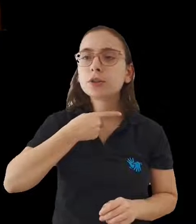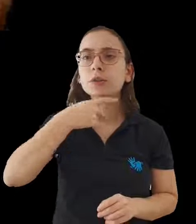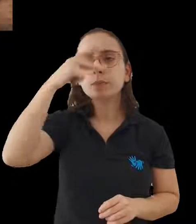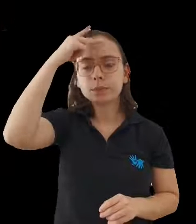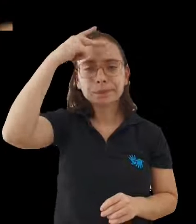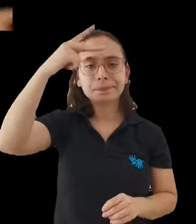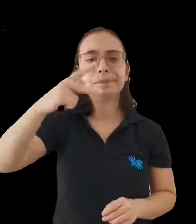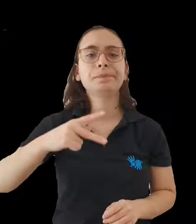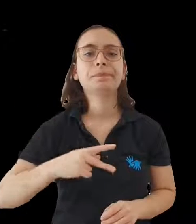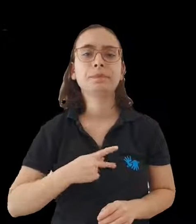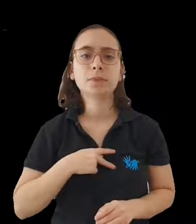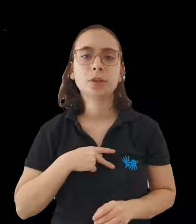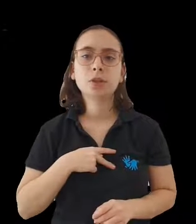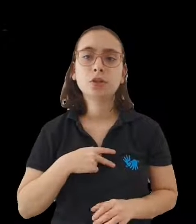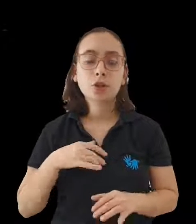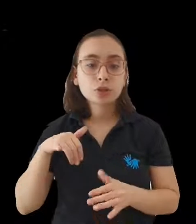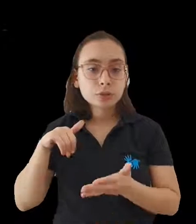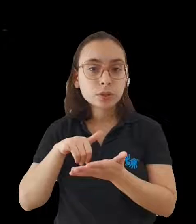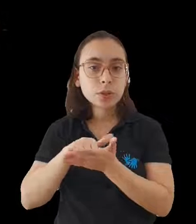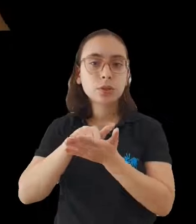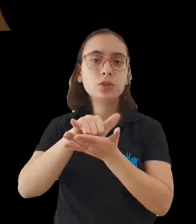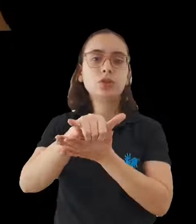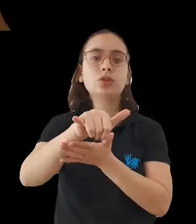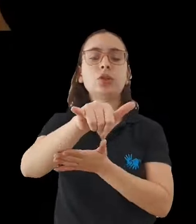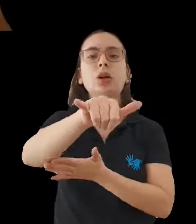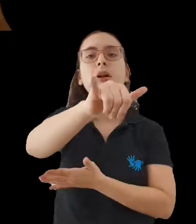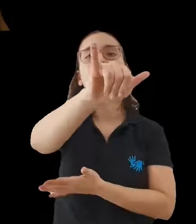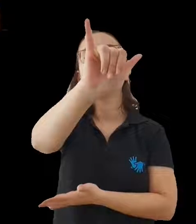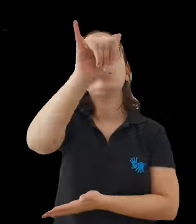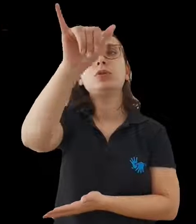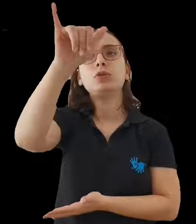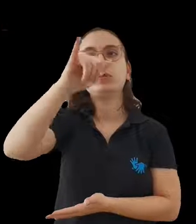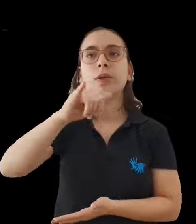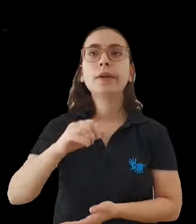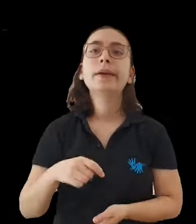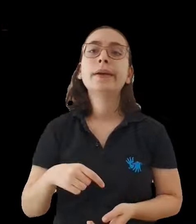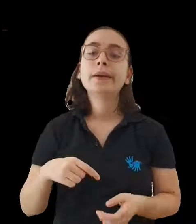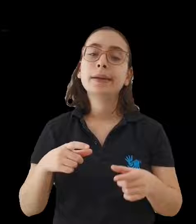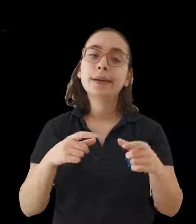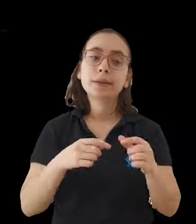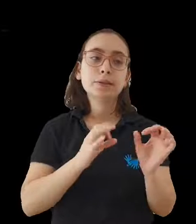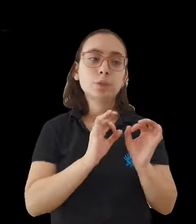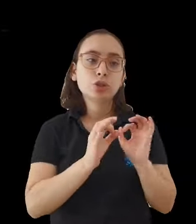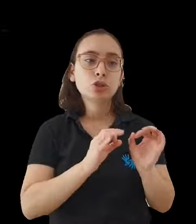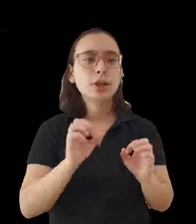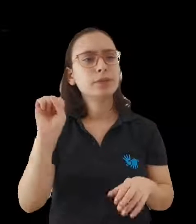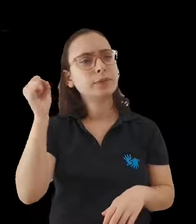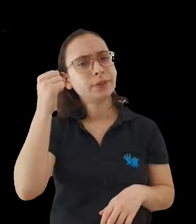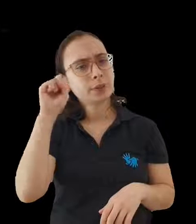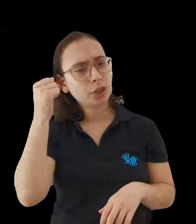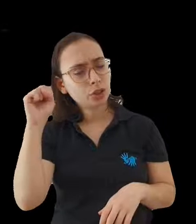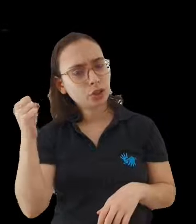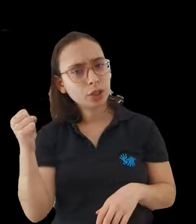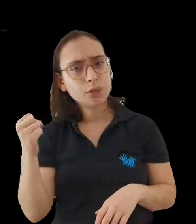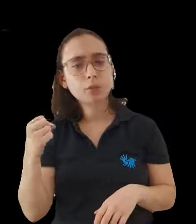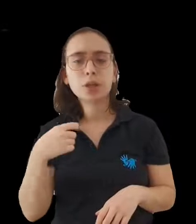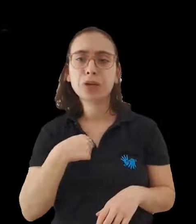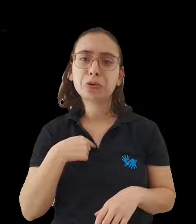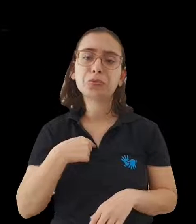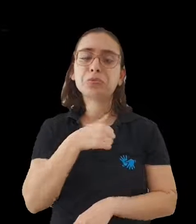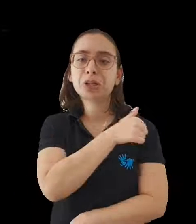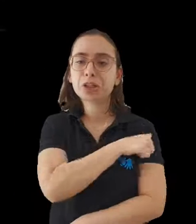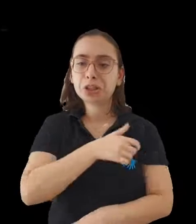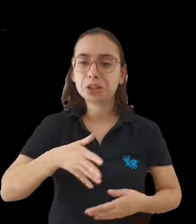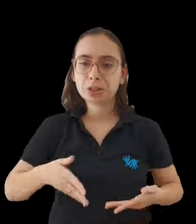nós viajamos. Esse projeto chegou aí em Sergipe, mas eu sou carioca, nasci no Rio de Janeiro. Então,